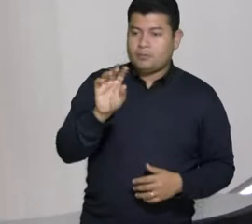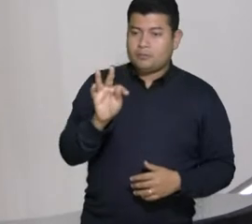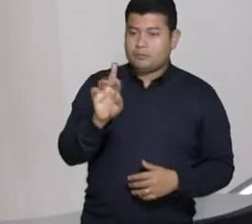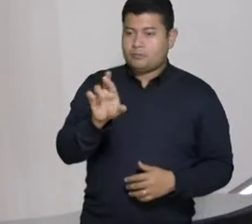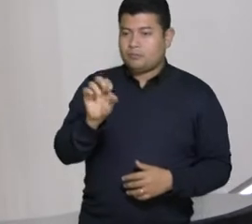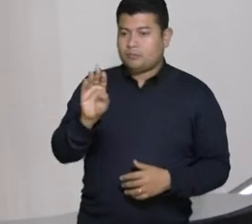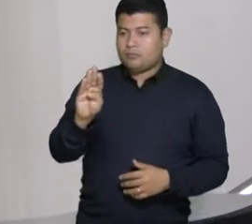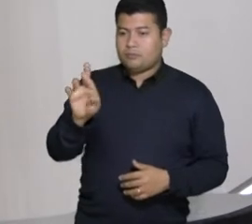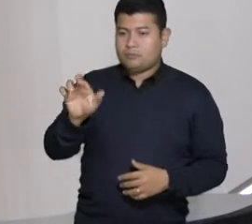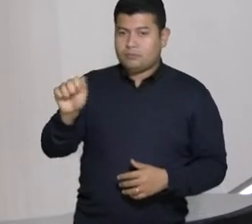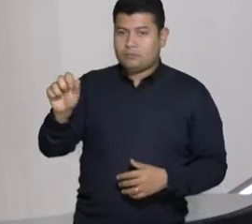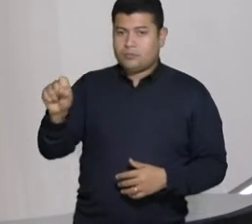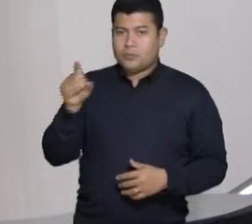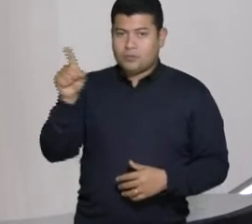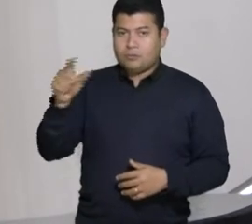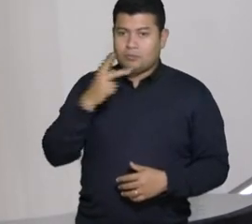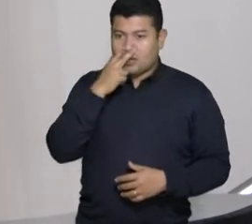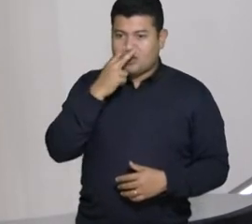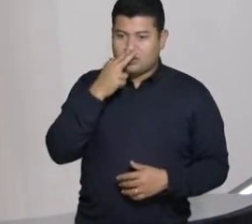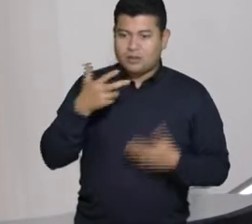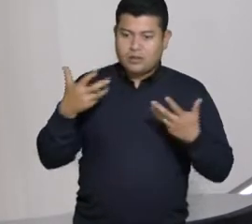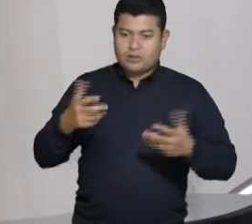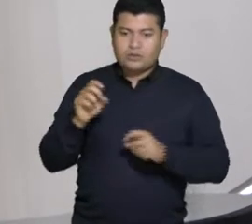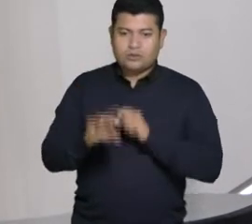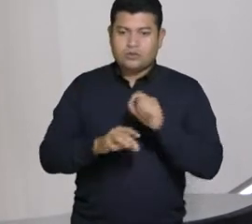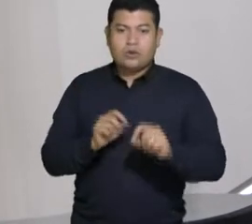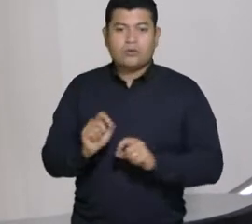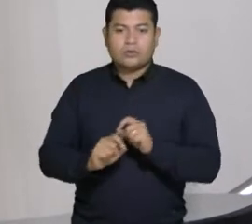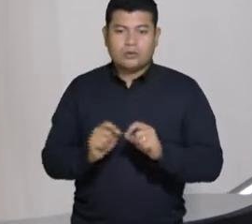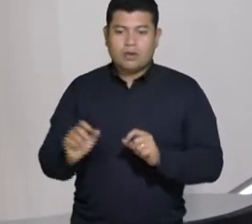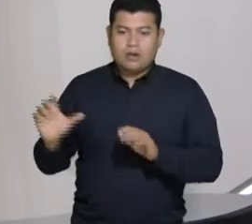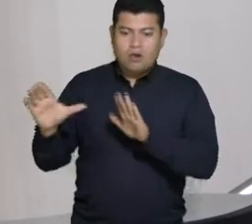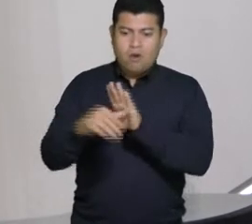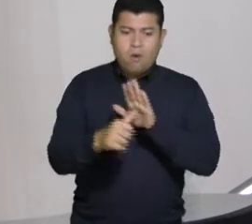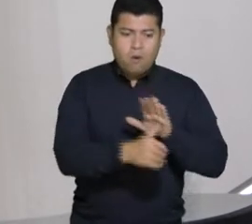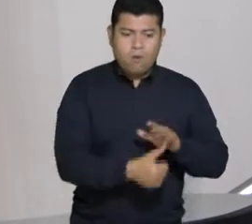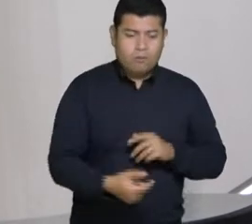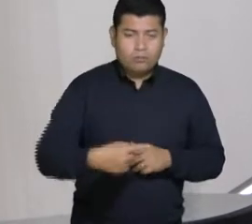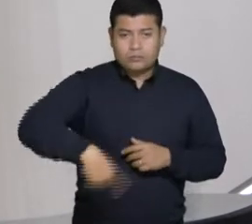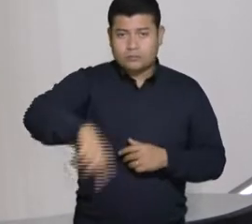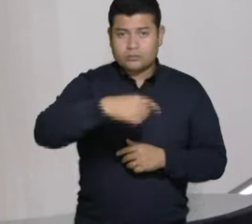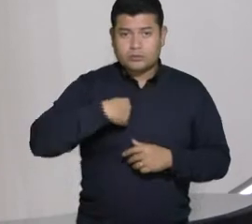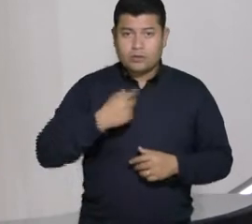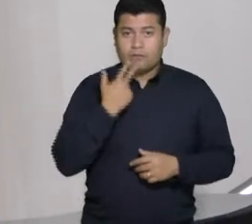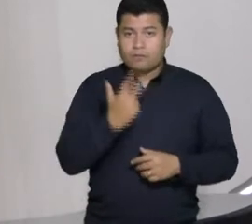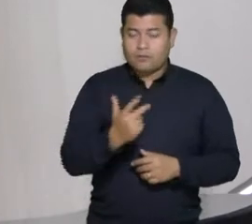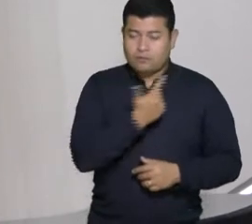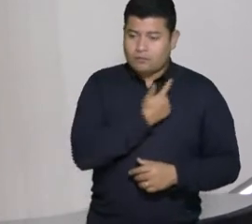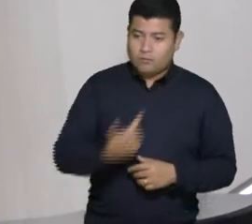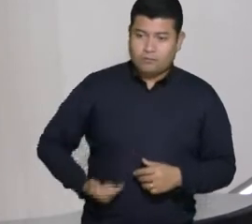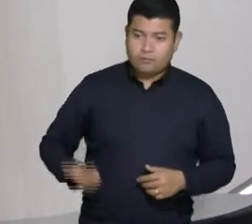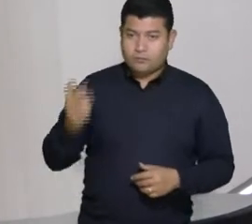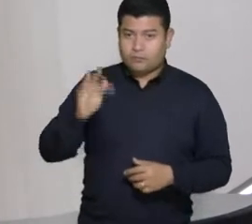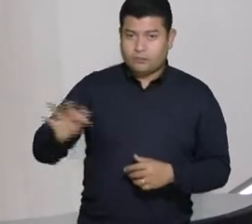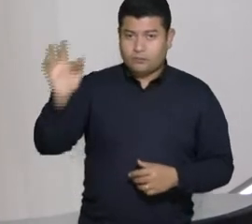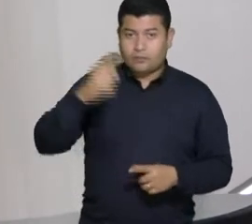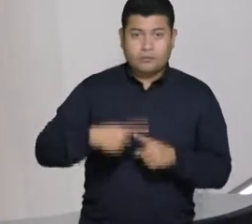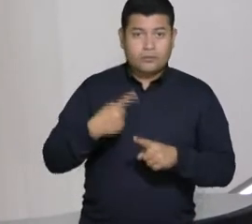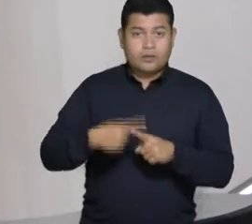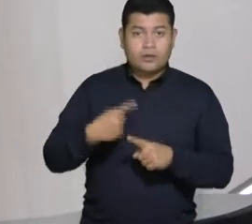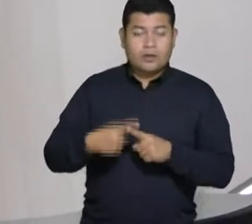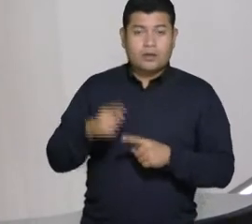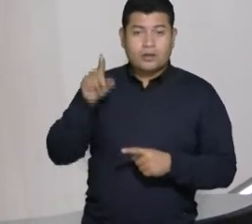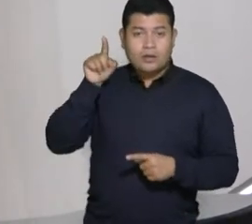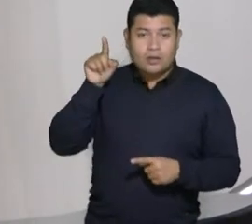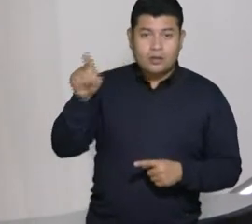de sacanear o povo brasileiro essa e eu não tô falando do governo federal porque a Petrobras